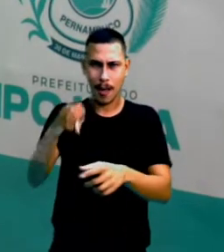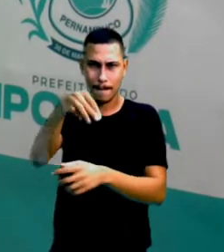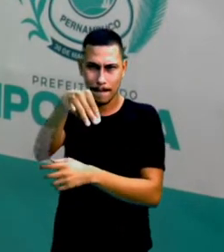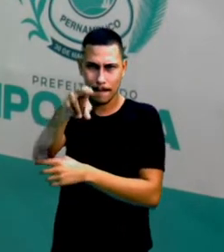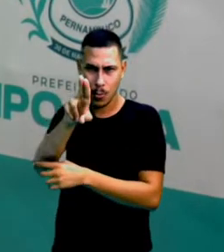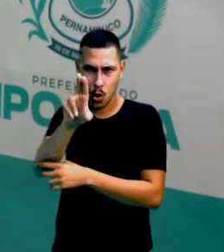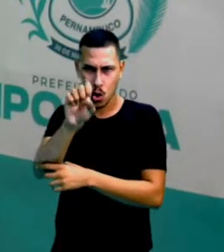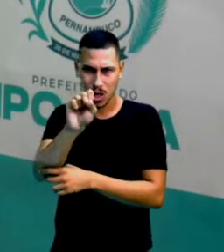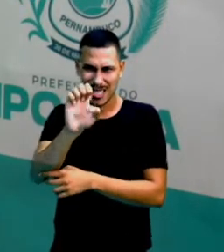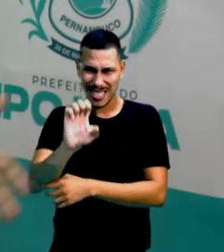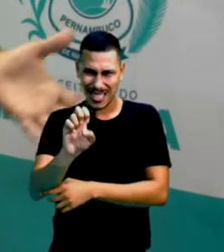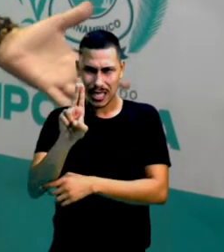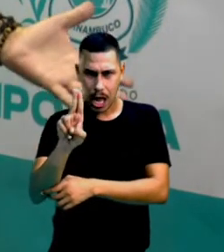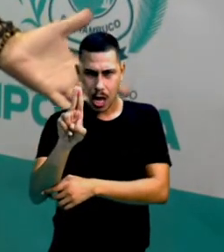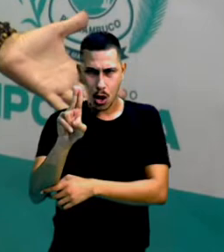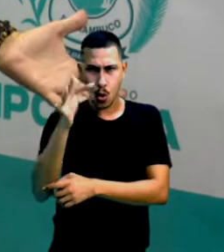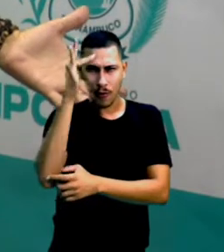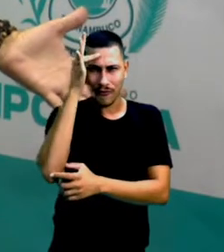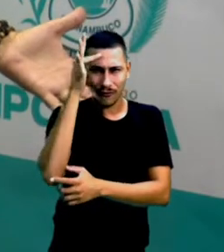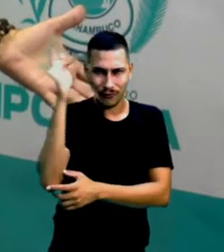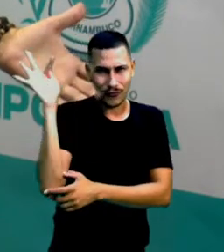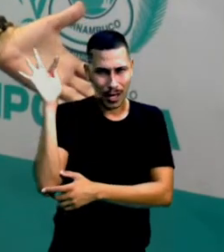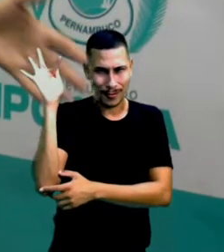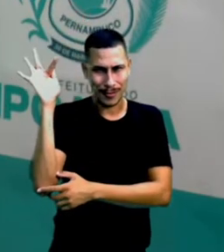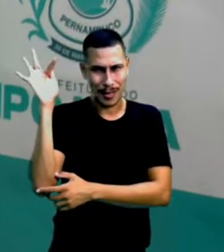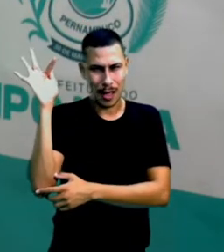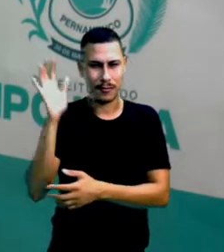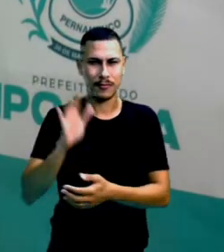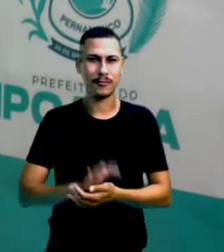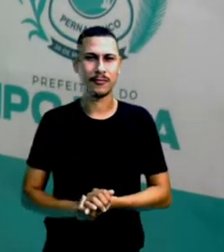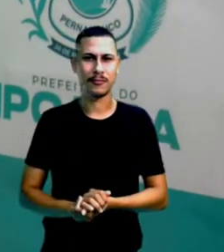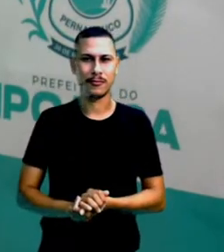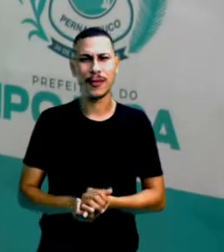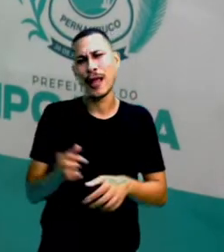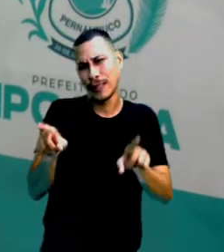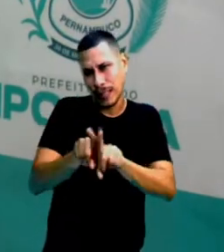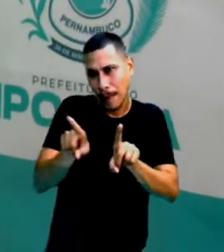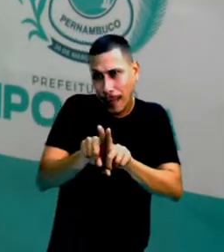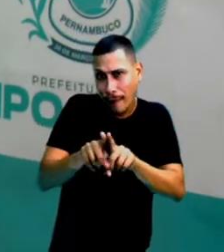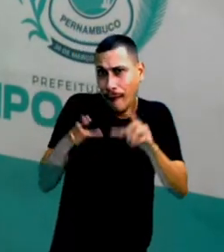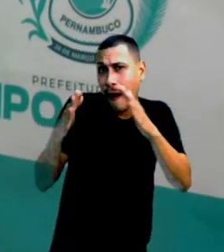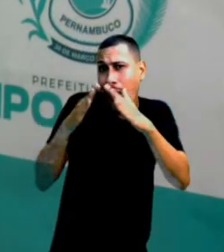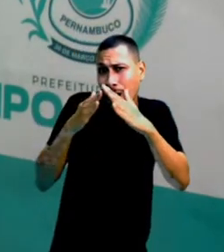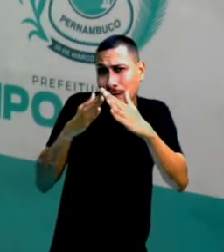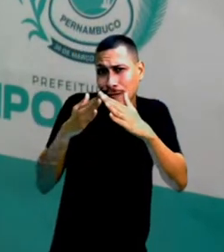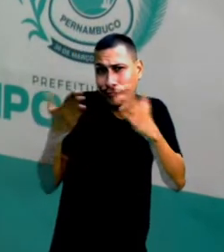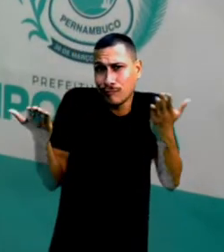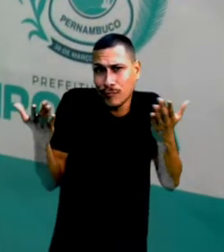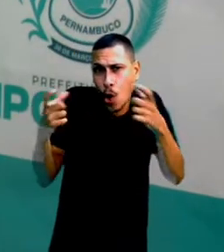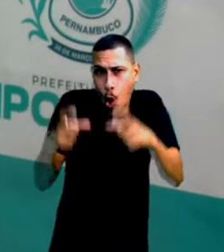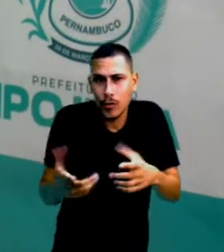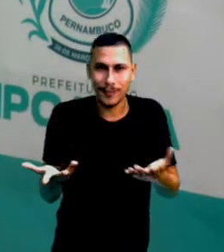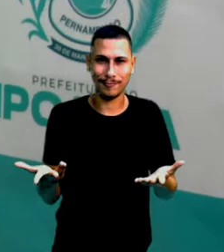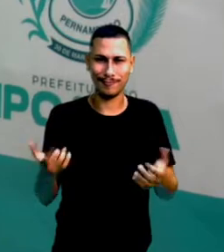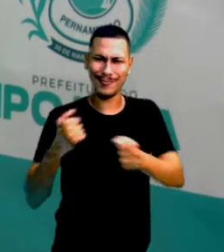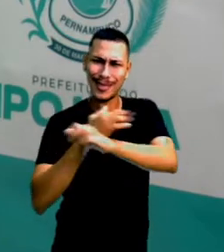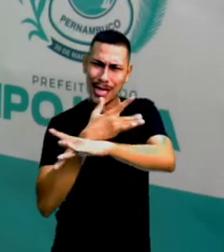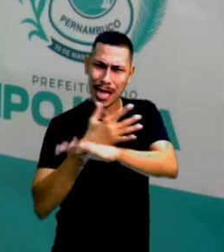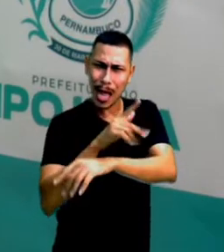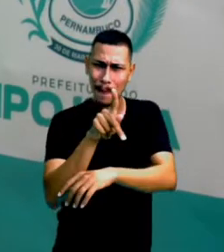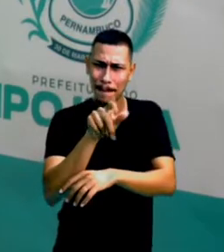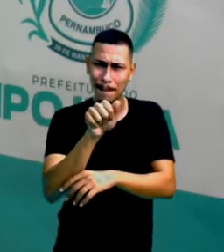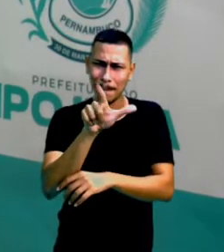Paris. Não é para qualquer um. E o cara era daqui de Palmares, do lado da